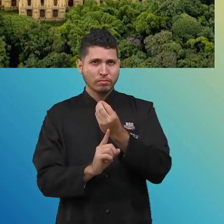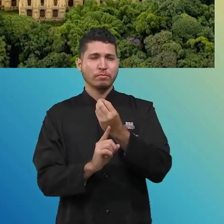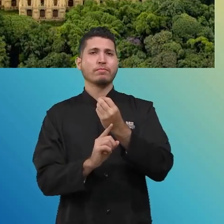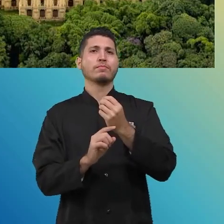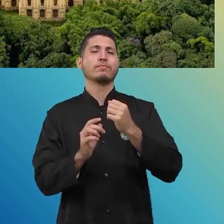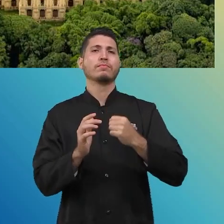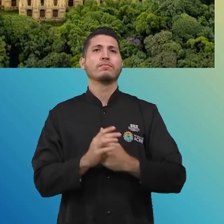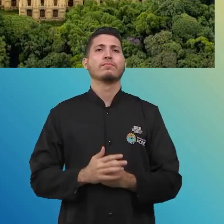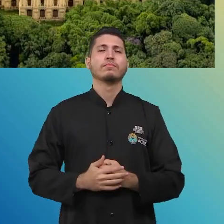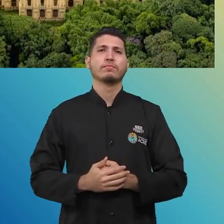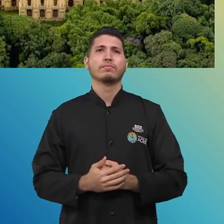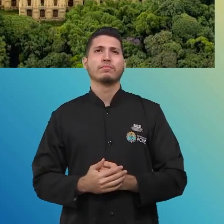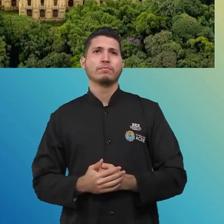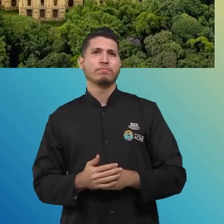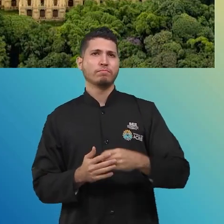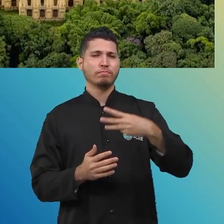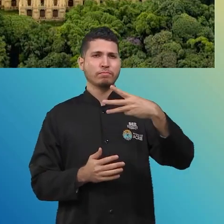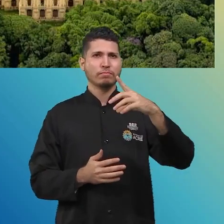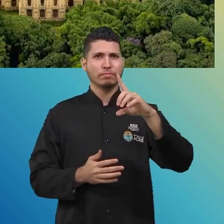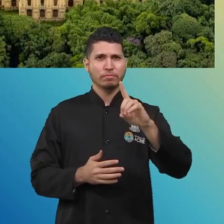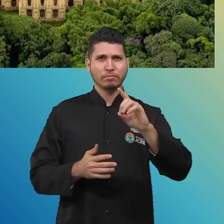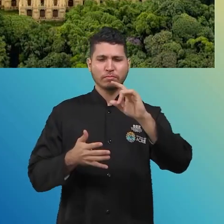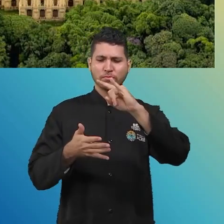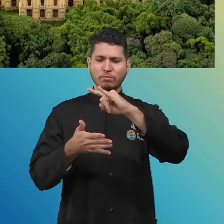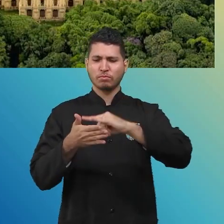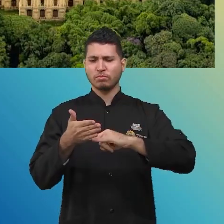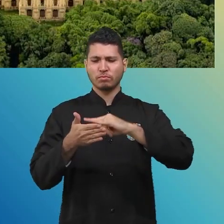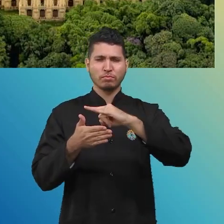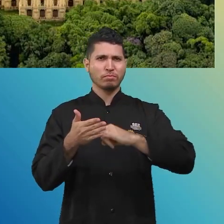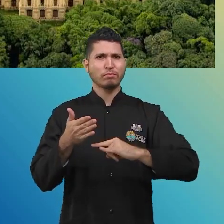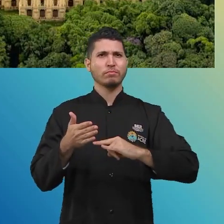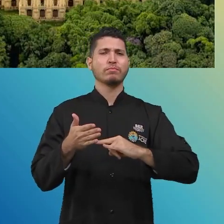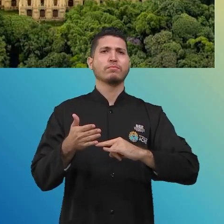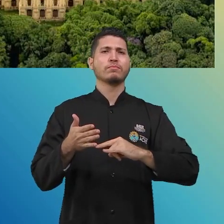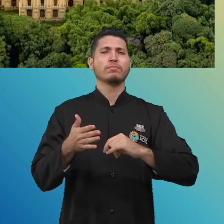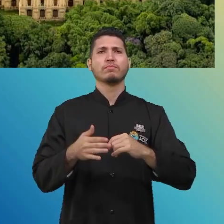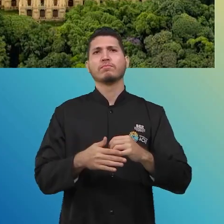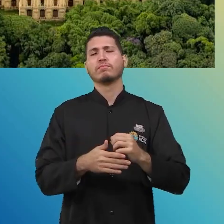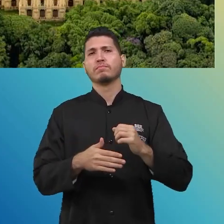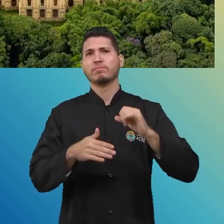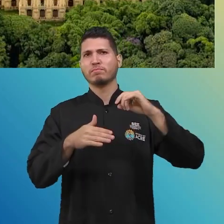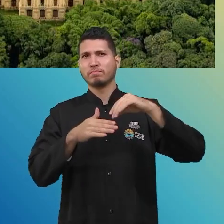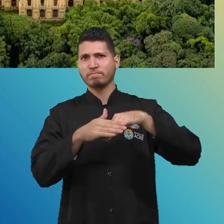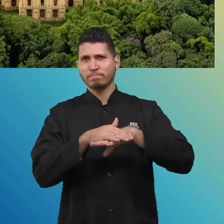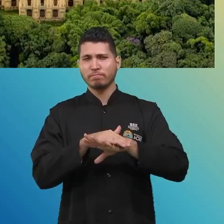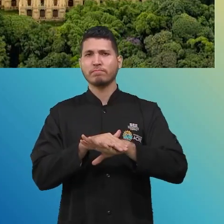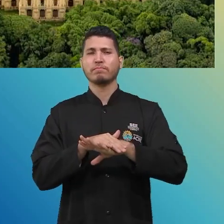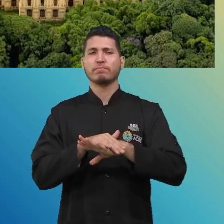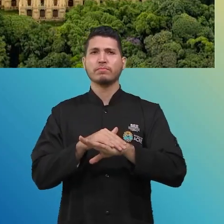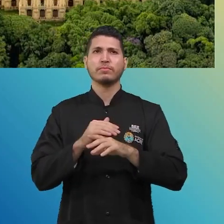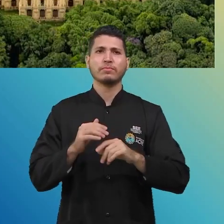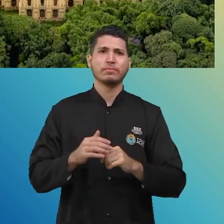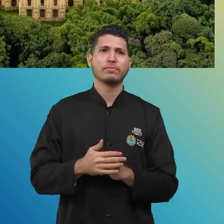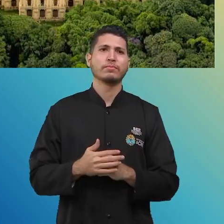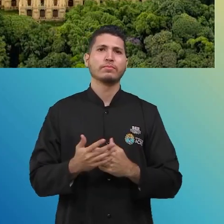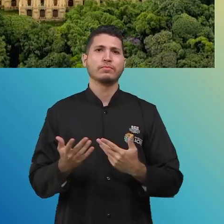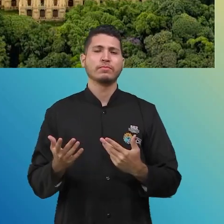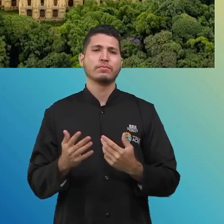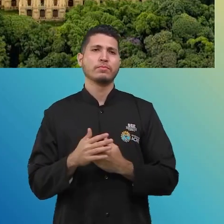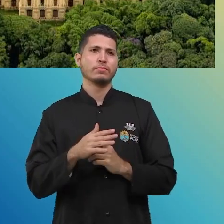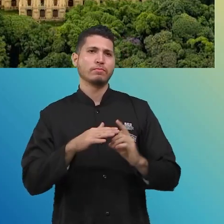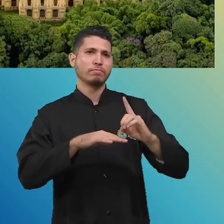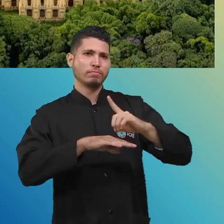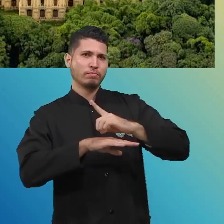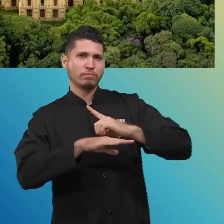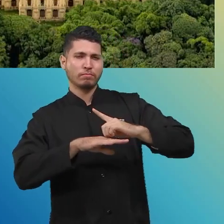em 3D e documentos raros. Então, o Museu do Ipiranga, por exemplo, ele digitaliza o seu patrimônio,